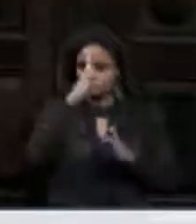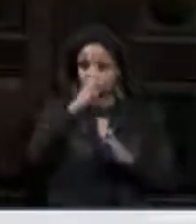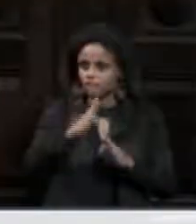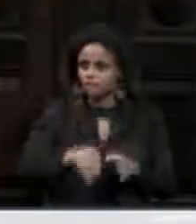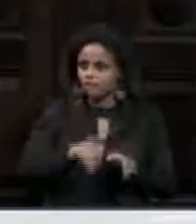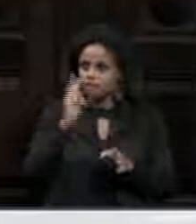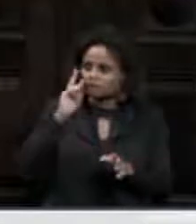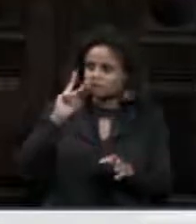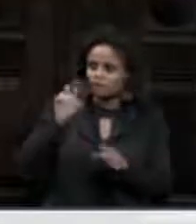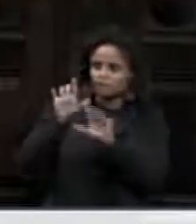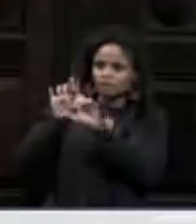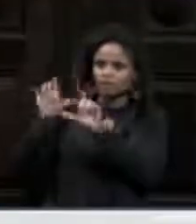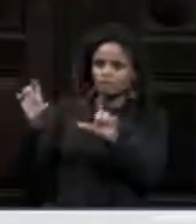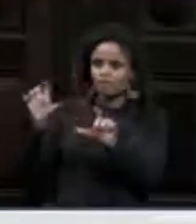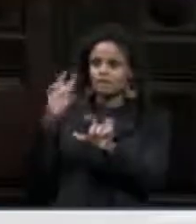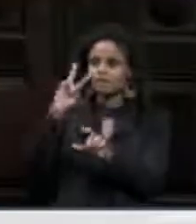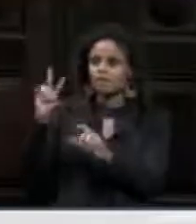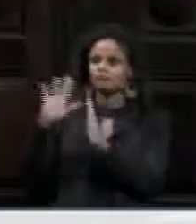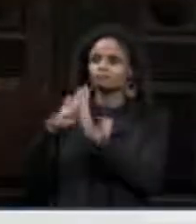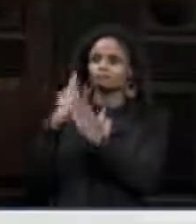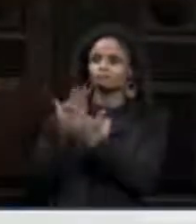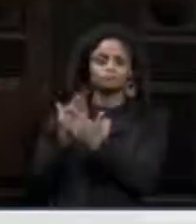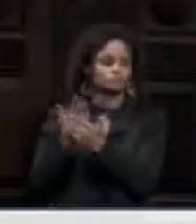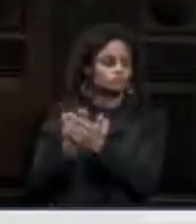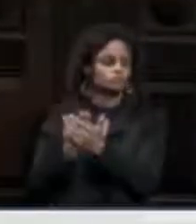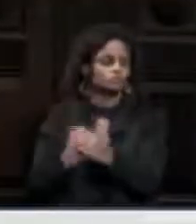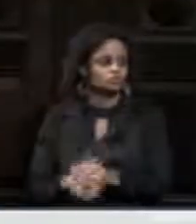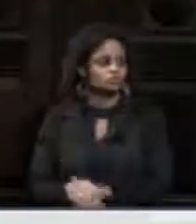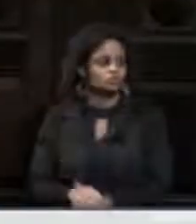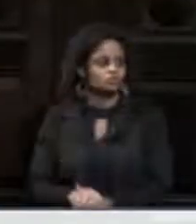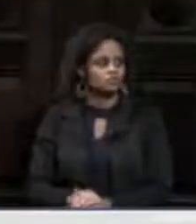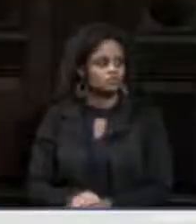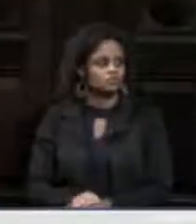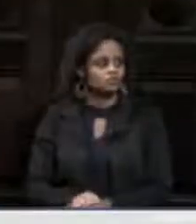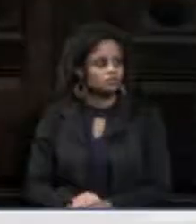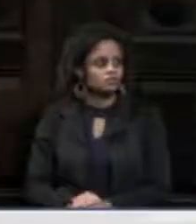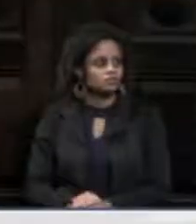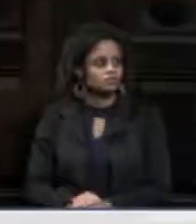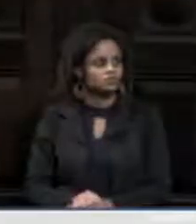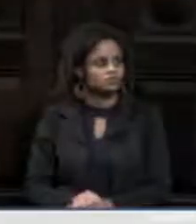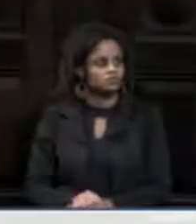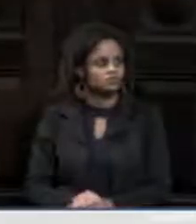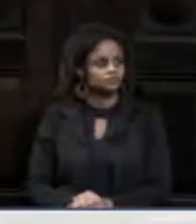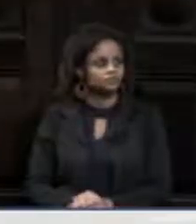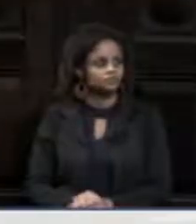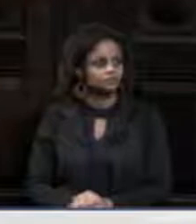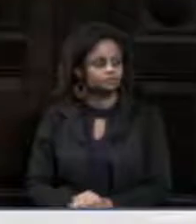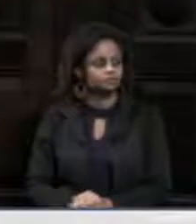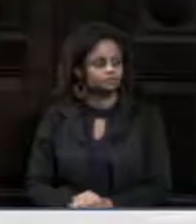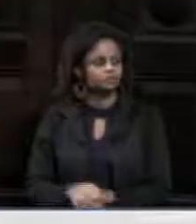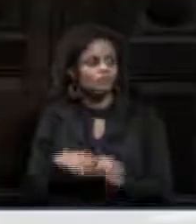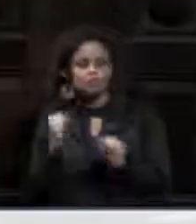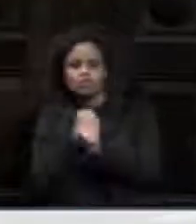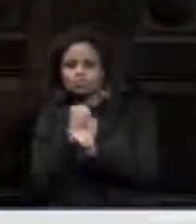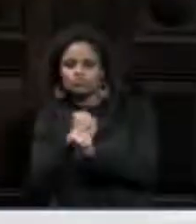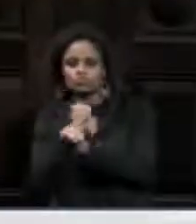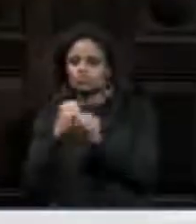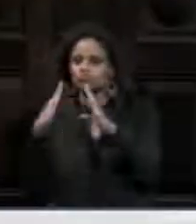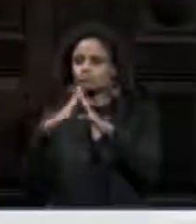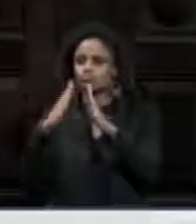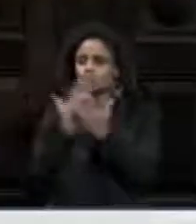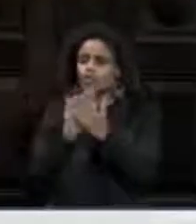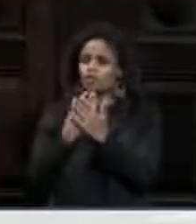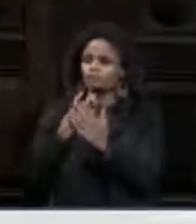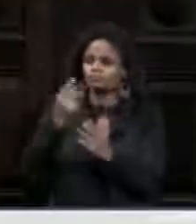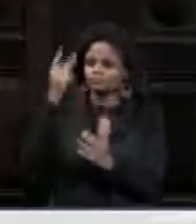no molde antigo de escola, com todas as salas voltadas para frente, um telhado, uma varanda